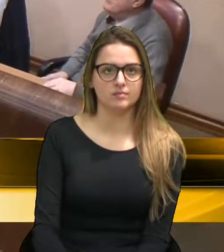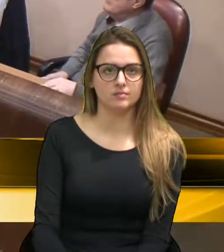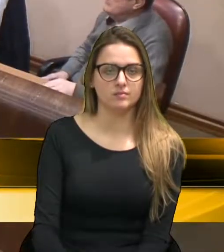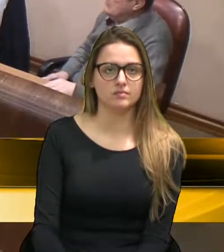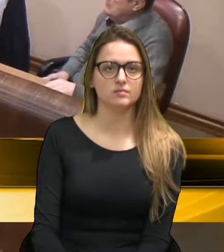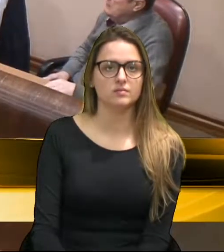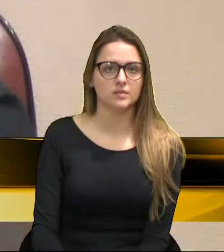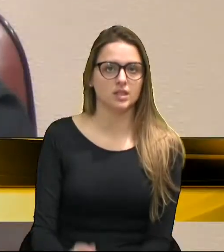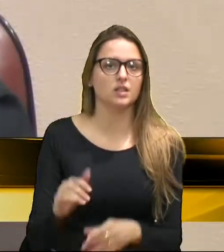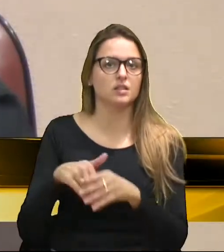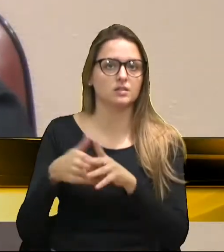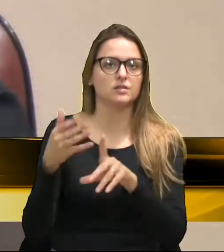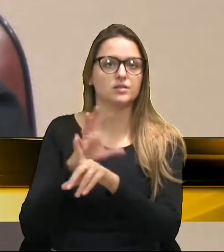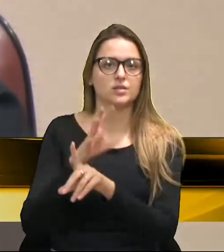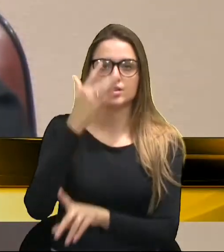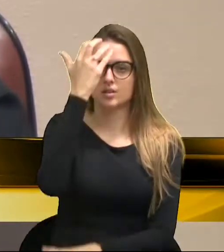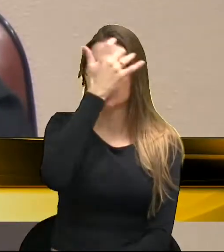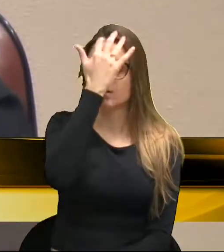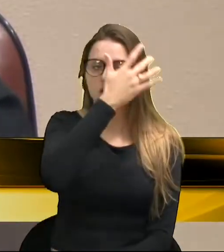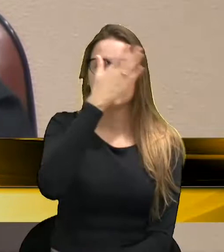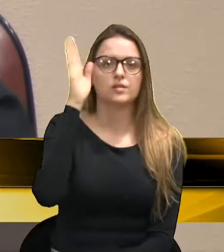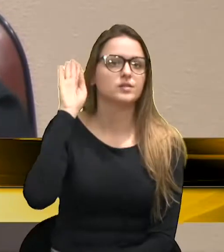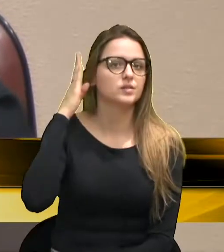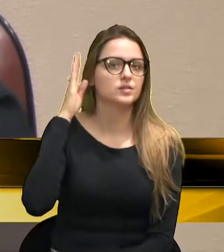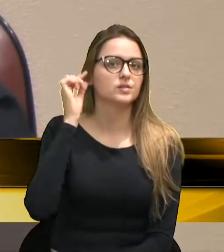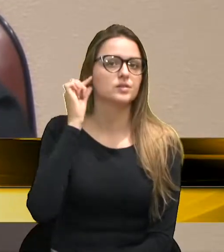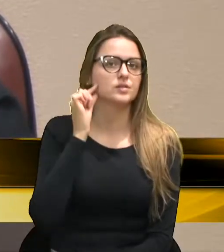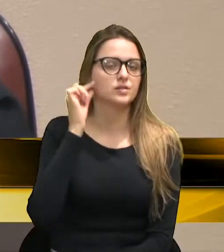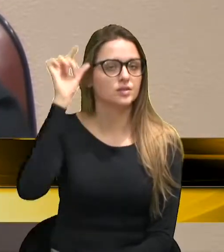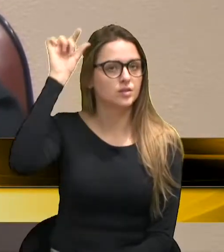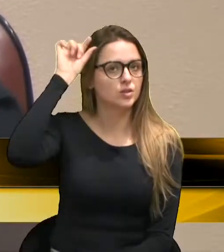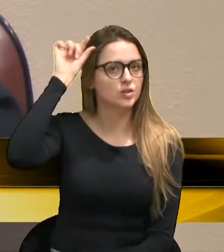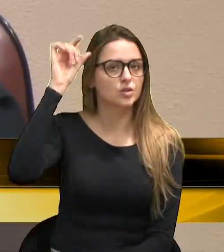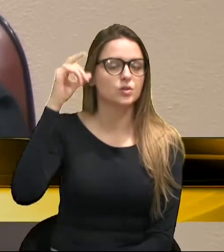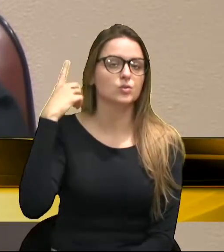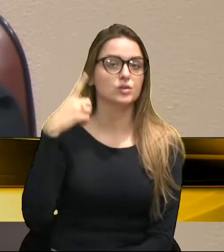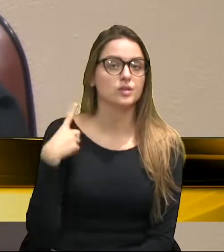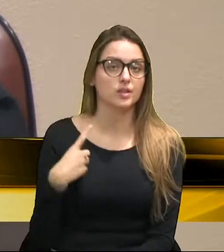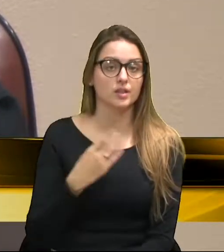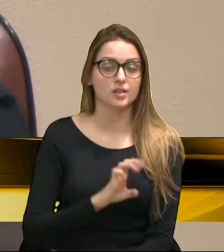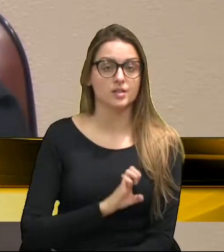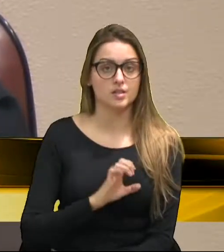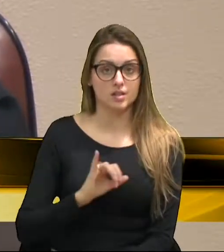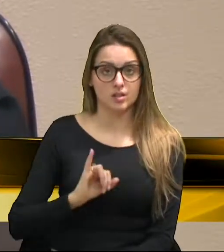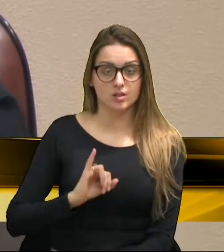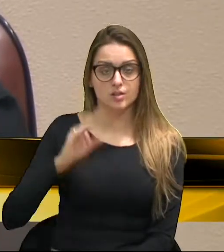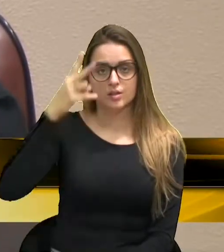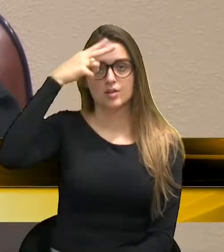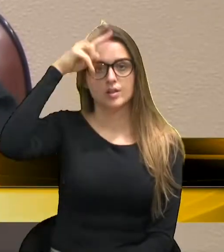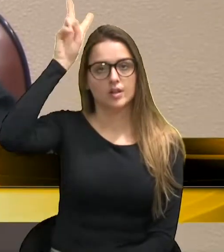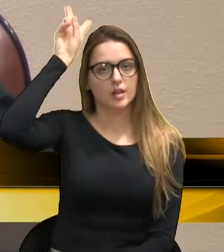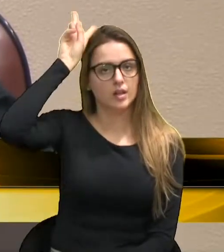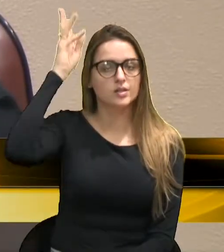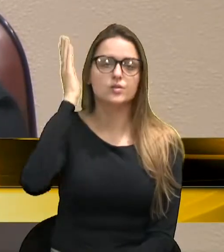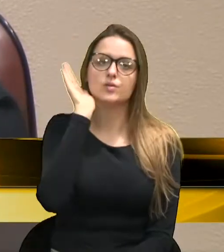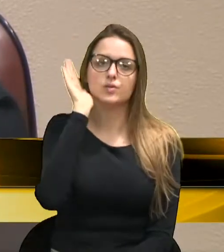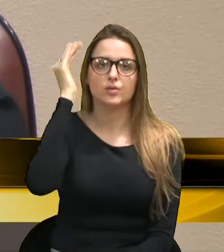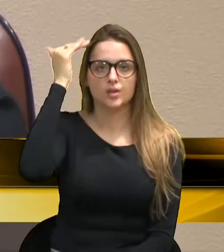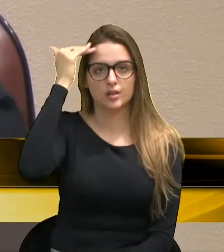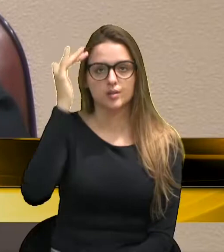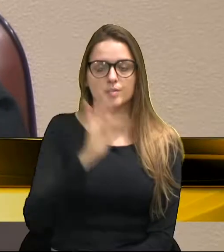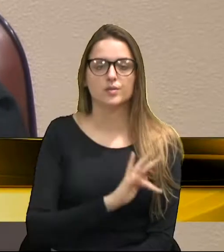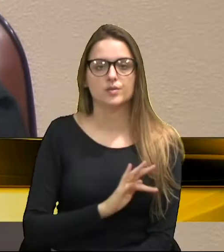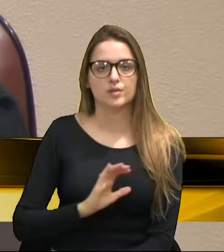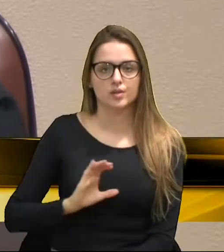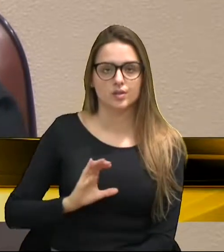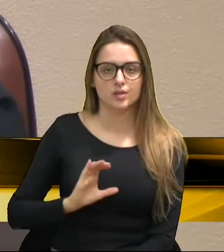Votos contrários. Vereadores Adiló de Domênico, Alceu Tomé, Arlindo Bandeira, Chico Guerra, Denise Pessoa, Edir Carlos, Edson da Rosa, Felipe Grêmio Maier, Flávio